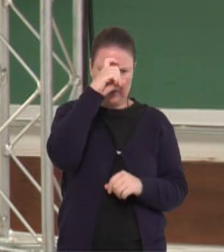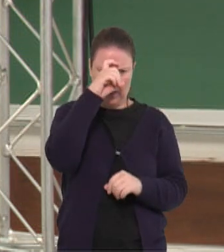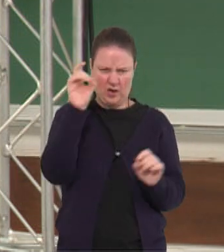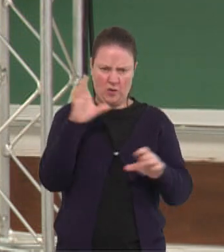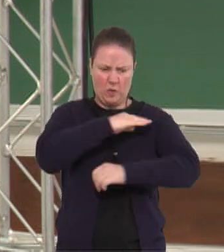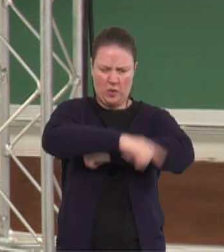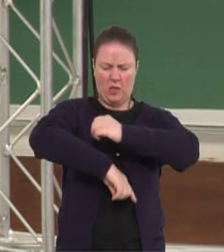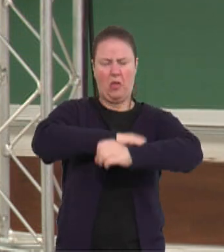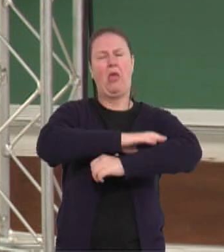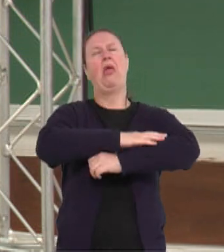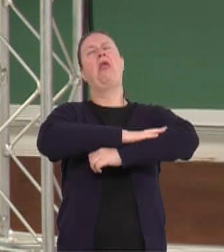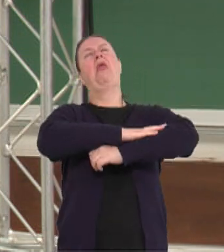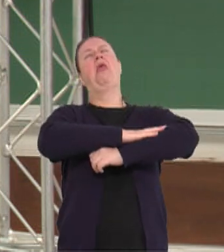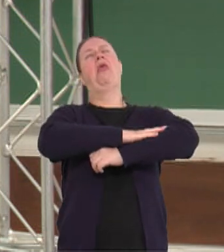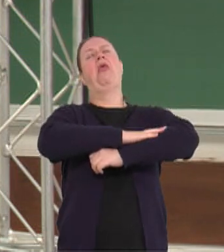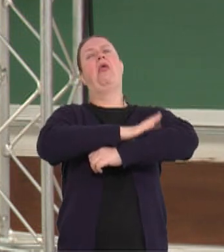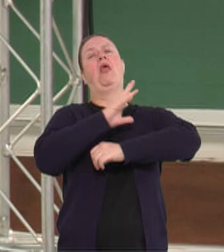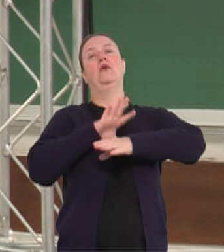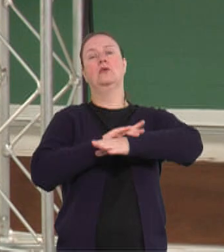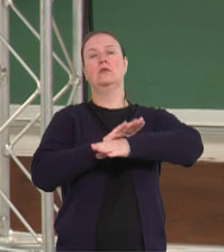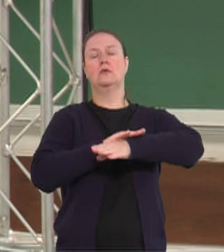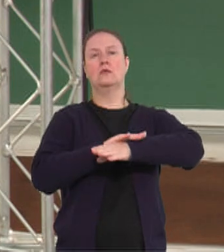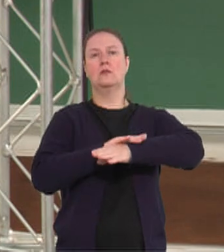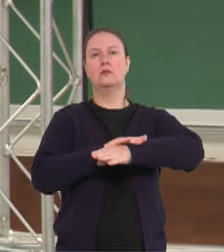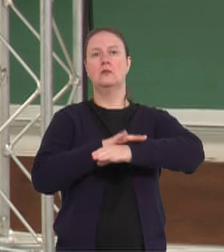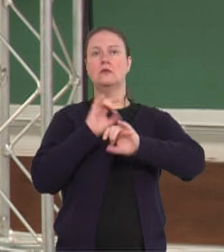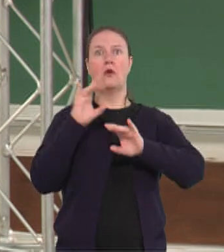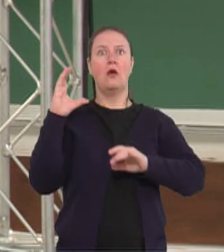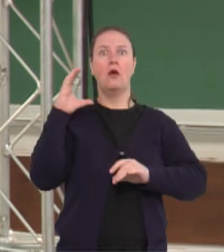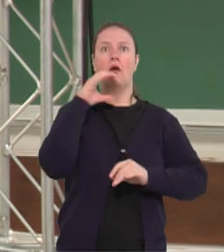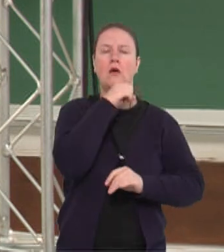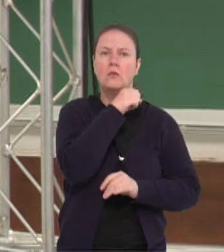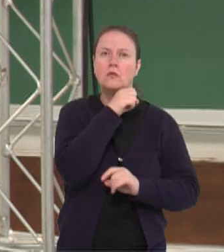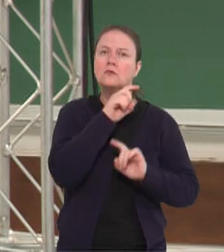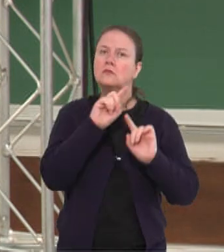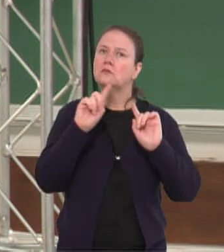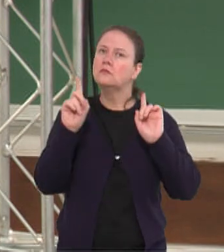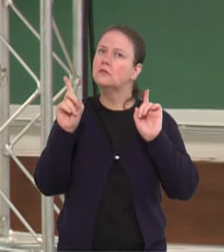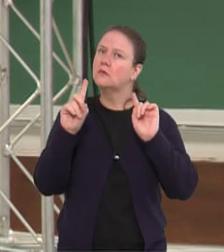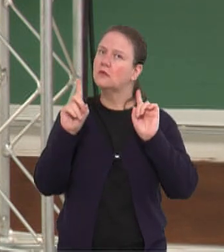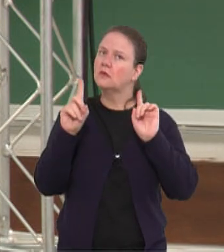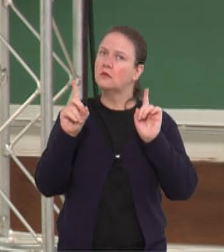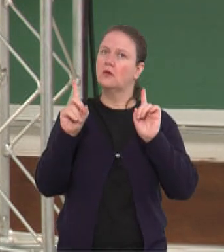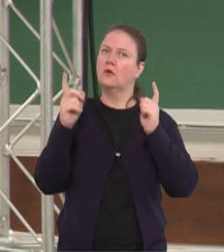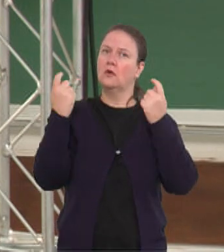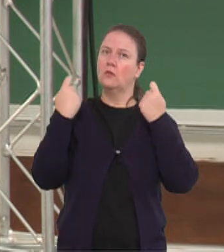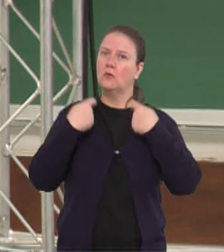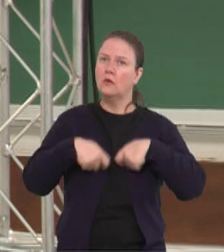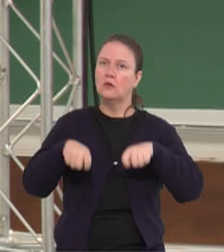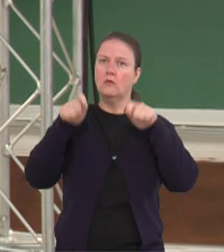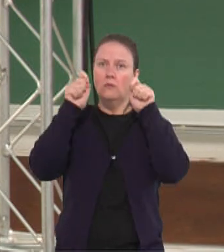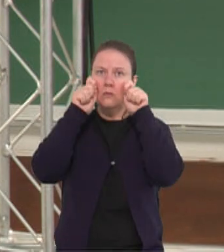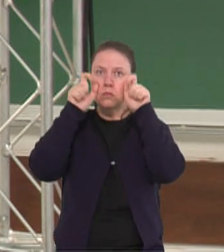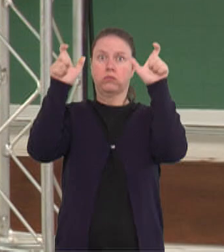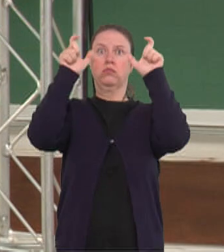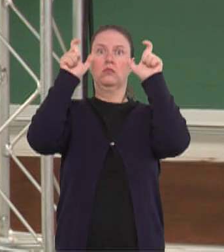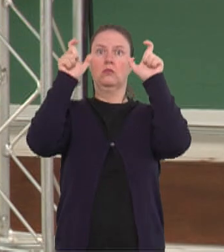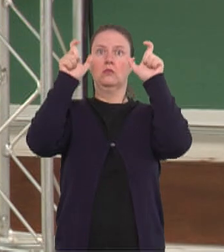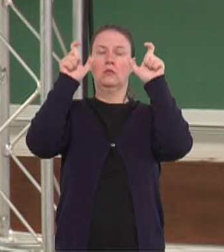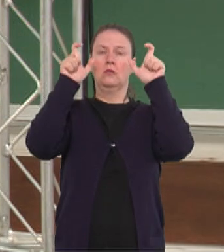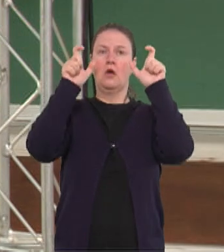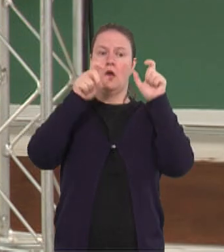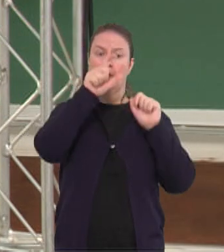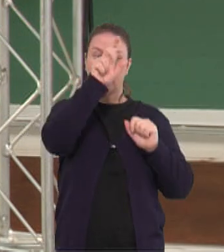Isso não é narrativa, isso é um relato. Narrativa tem que surpreender o teu leitor. O teu